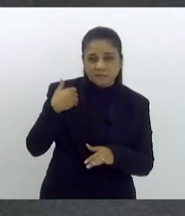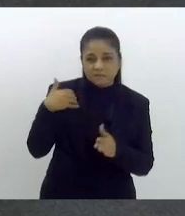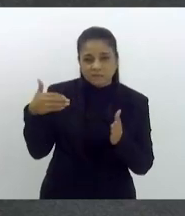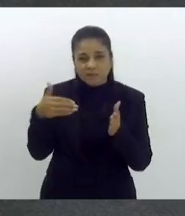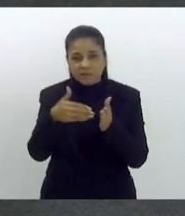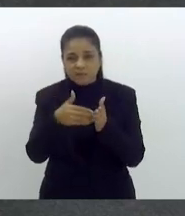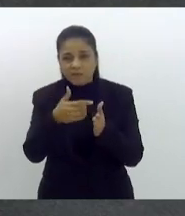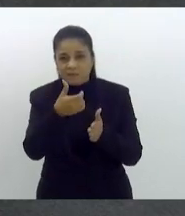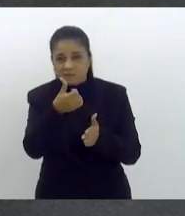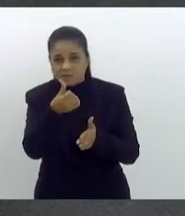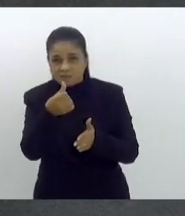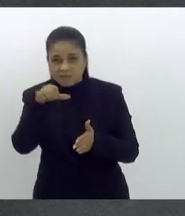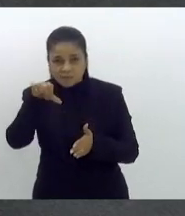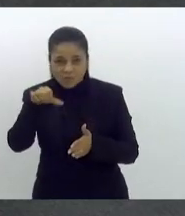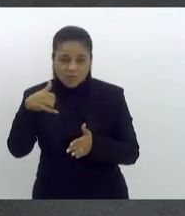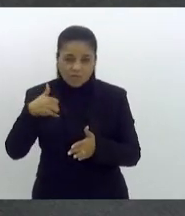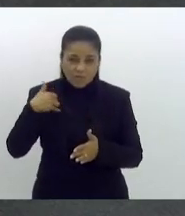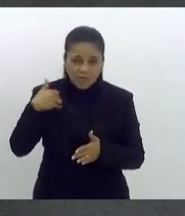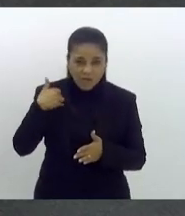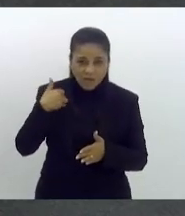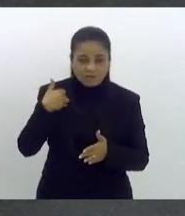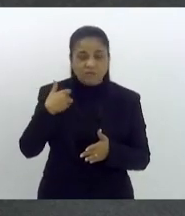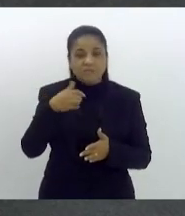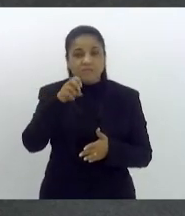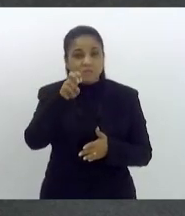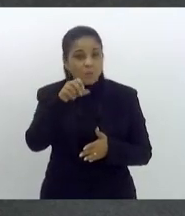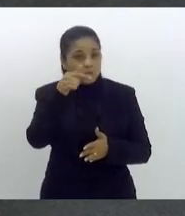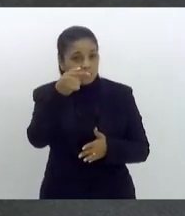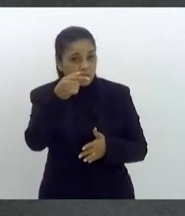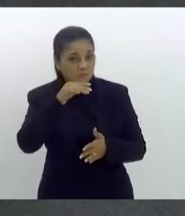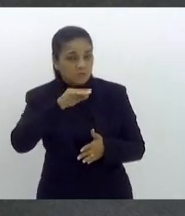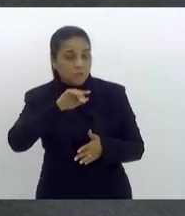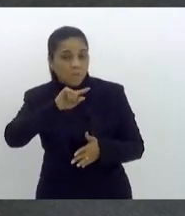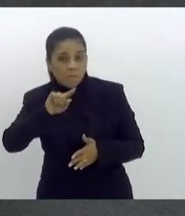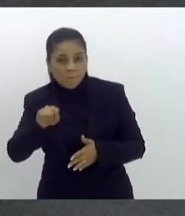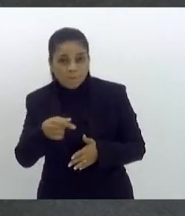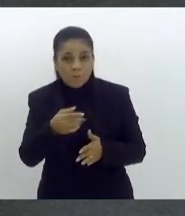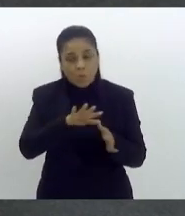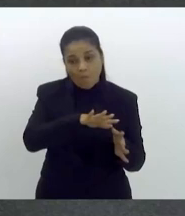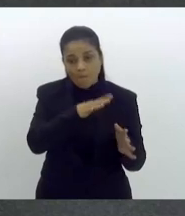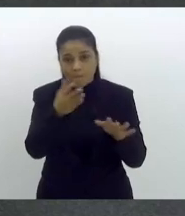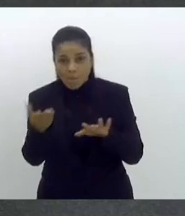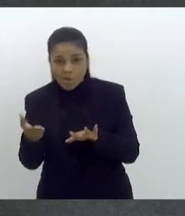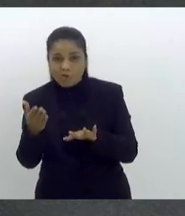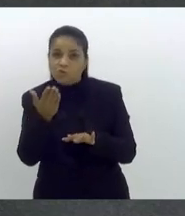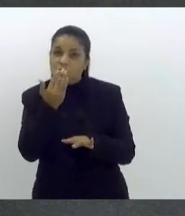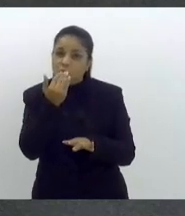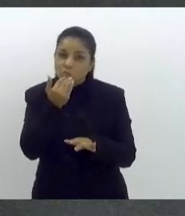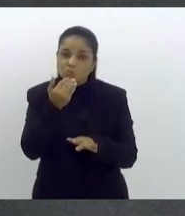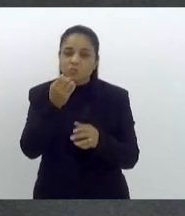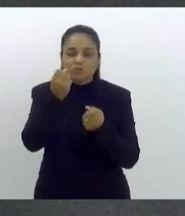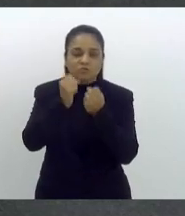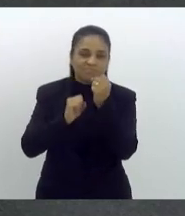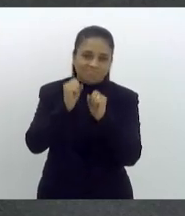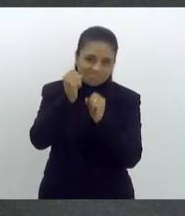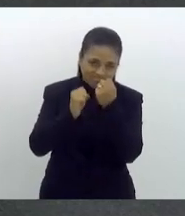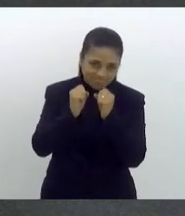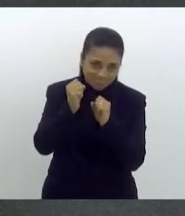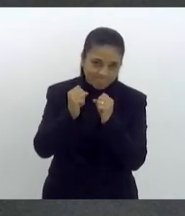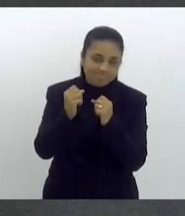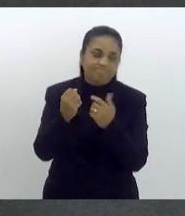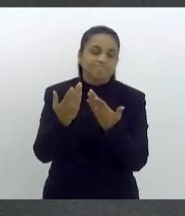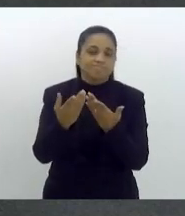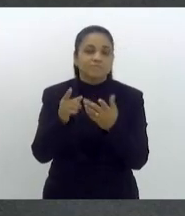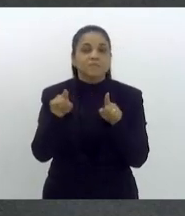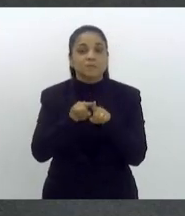anos ou seja 57 mil mortes foram causados por consumo de alimento ultraprocessados e esse número também corresponde